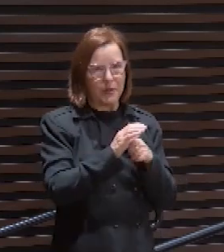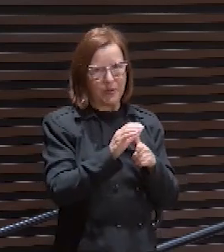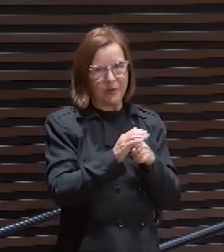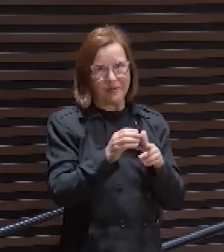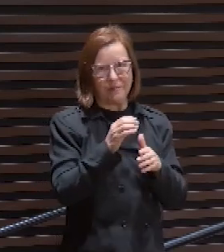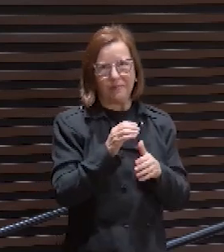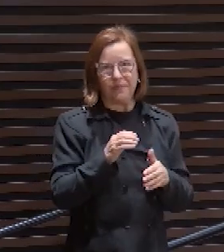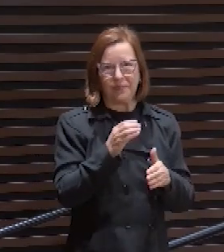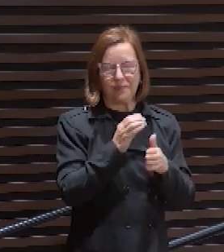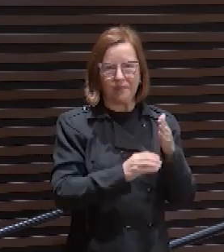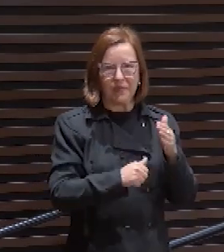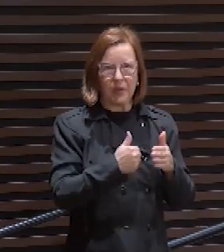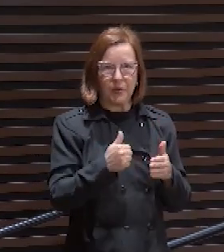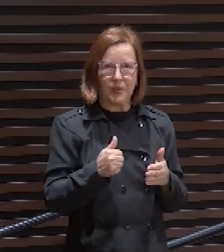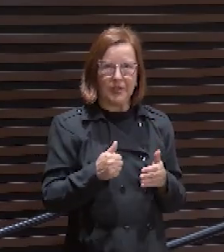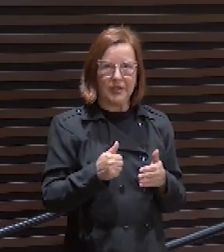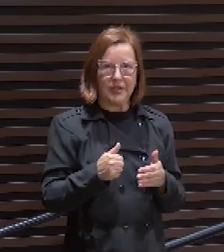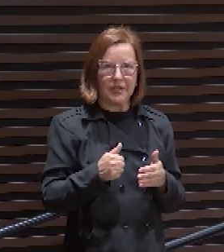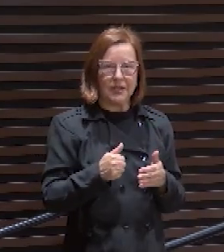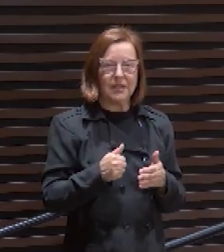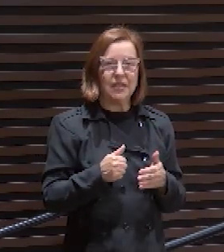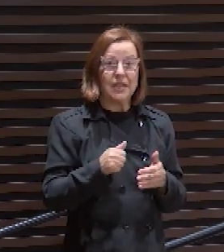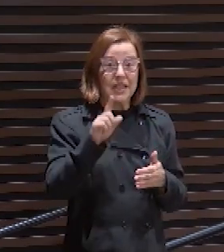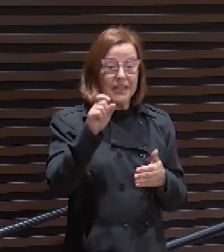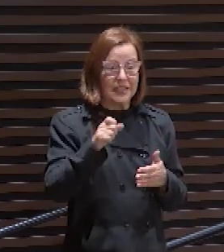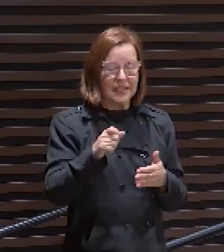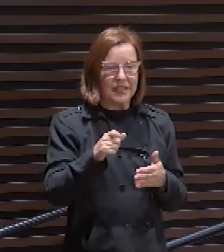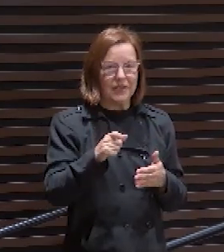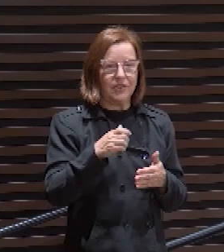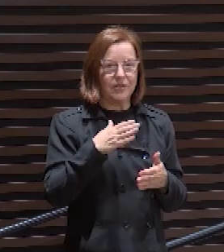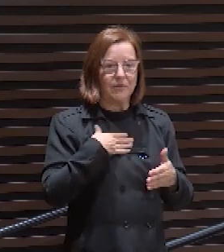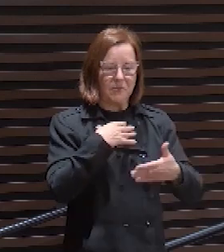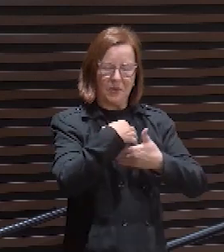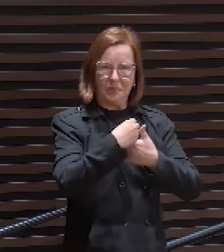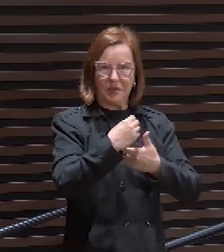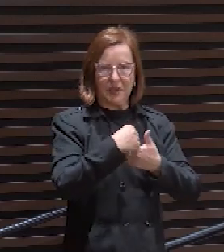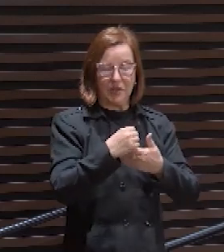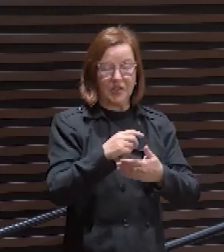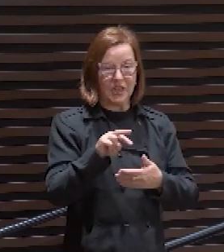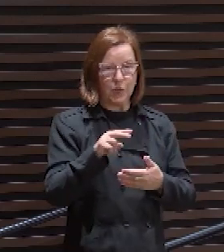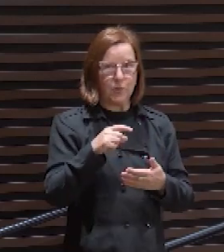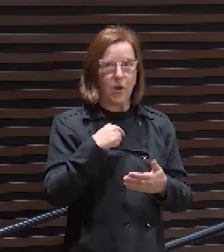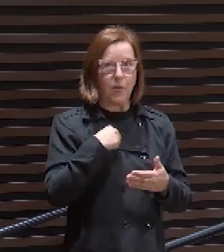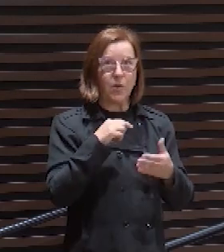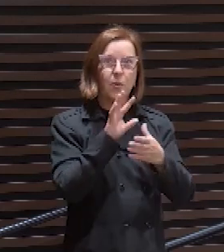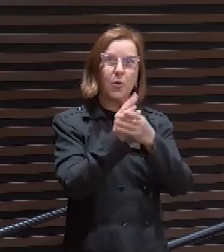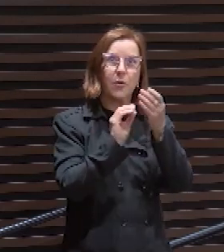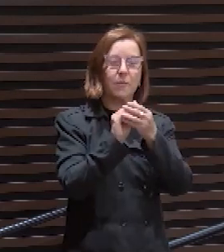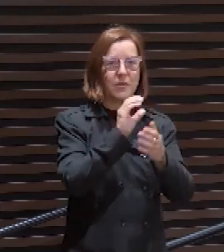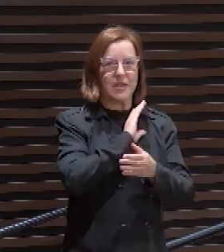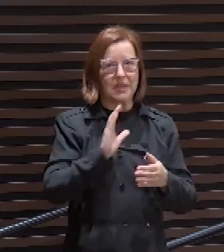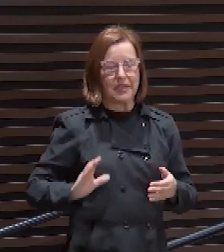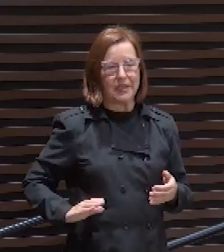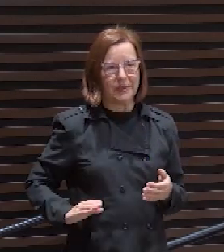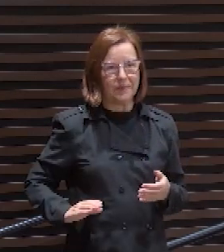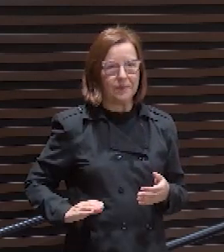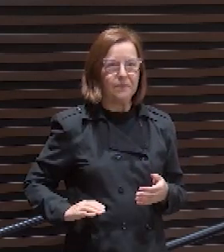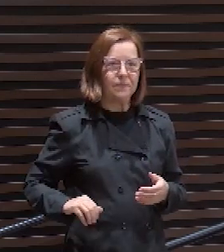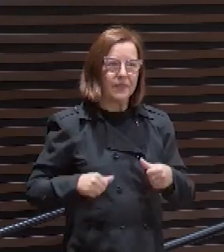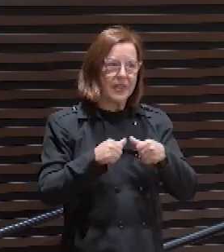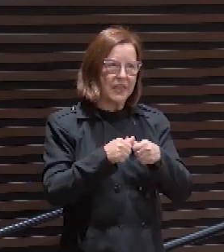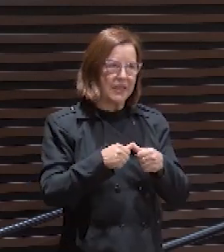como também eu sou de Cristo. E neste texto, Jesus ressalta a verdadeira